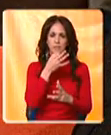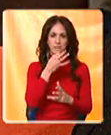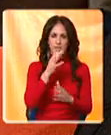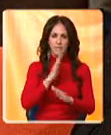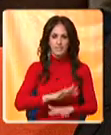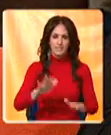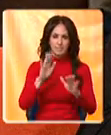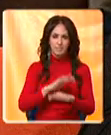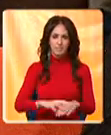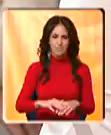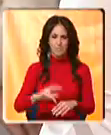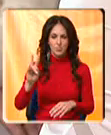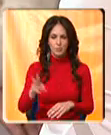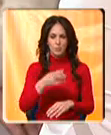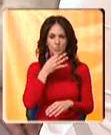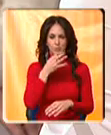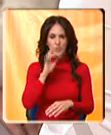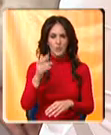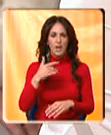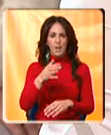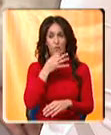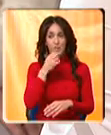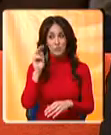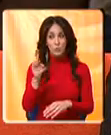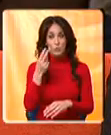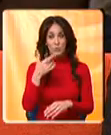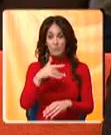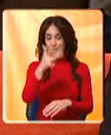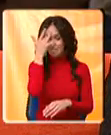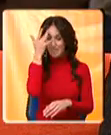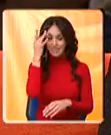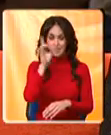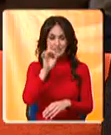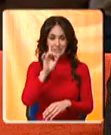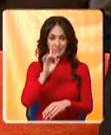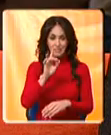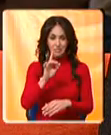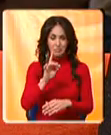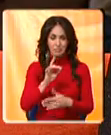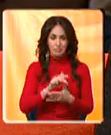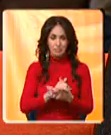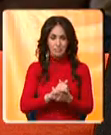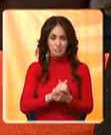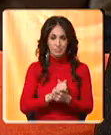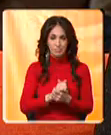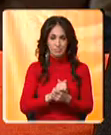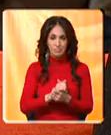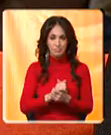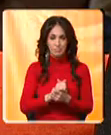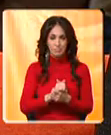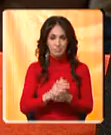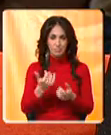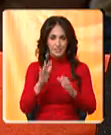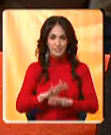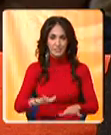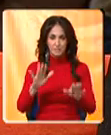Tranquilo. A vossa conversa não vai ser fácil, não? Hã? A vossa conversa não vai ser fácil. Não. Mas